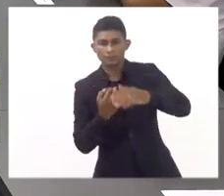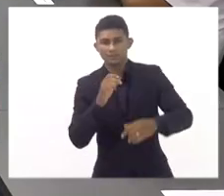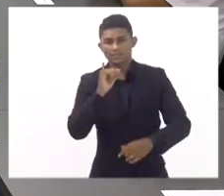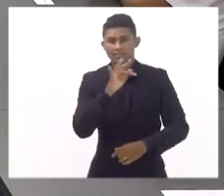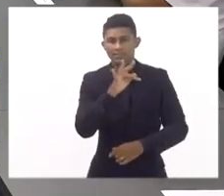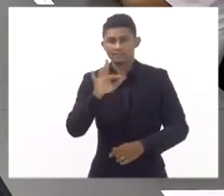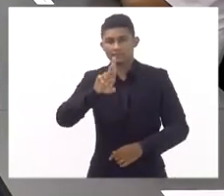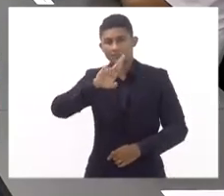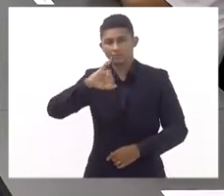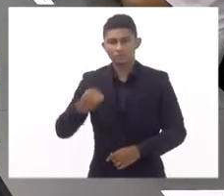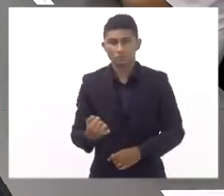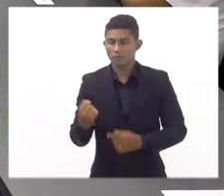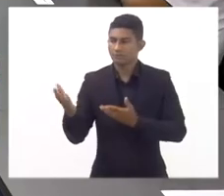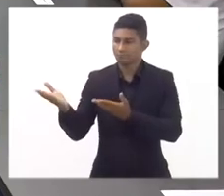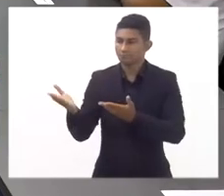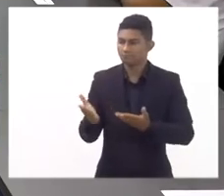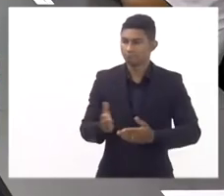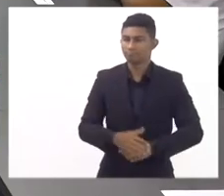Fluminense.